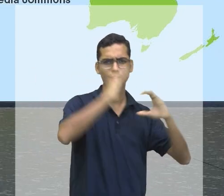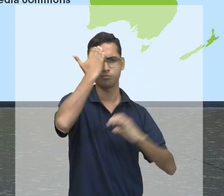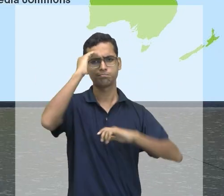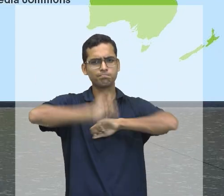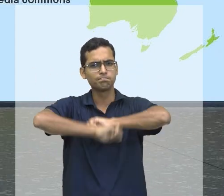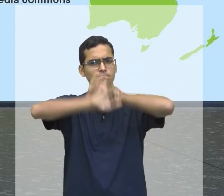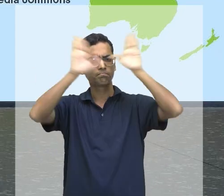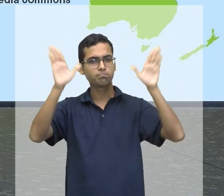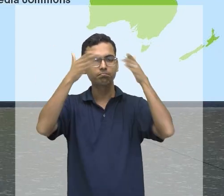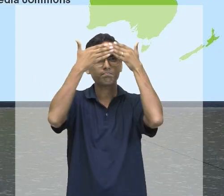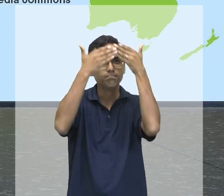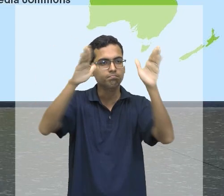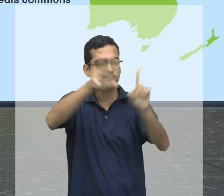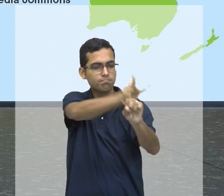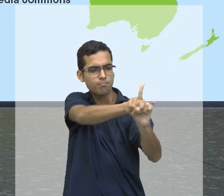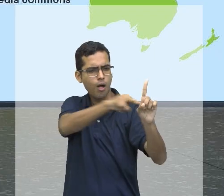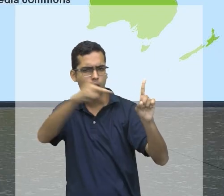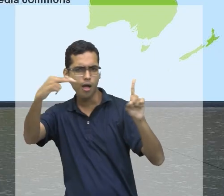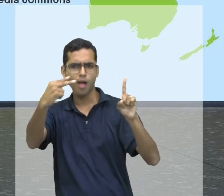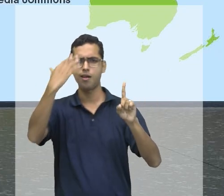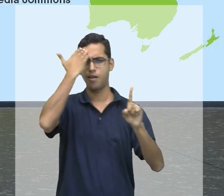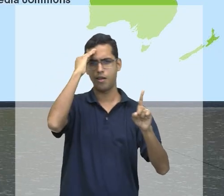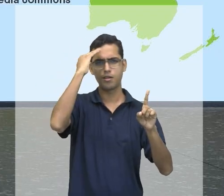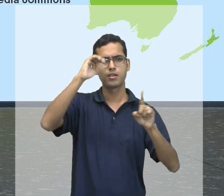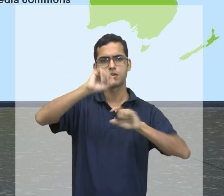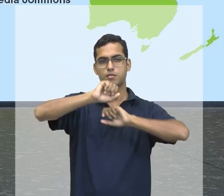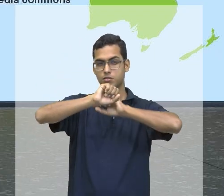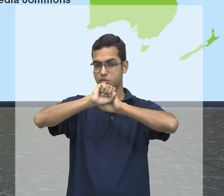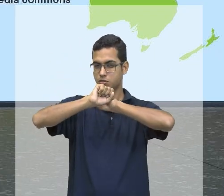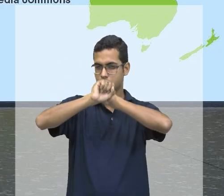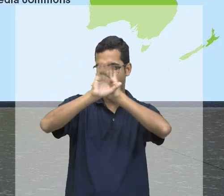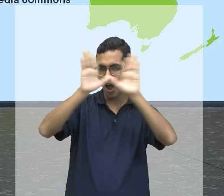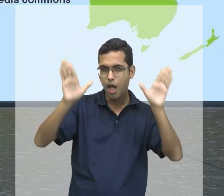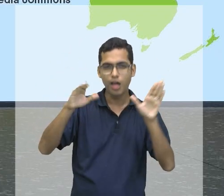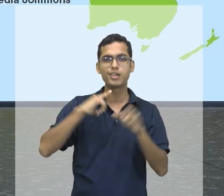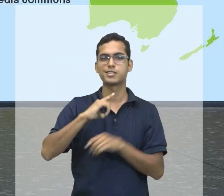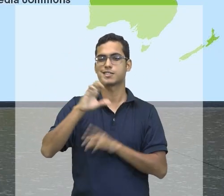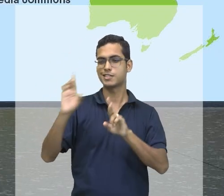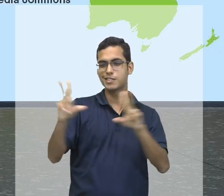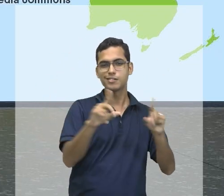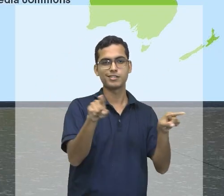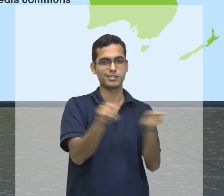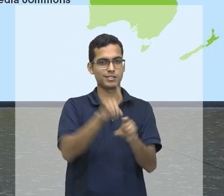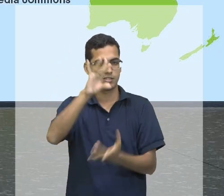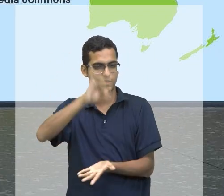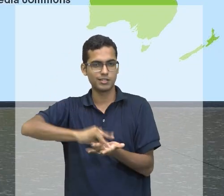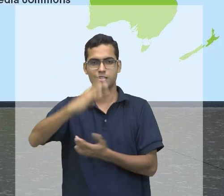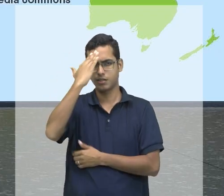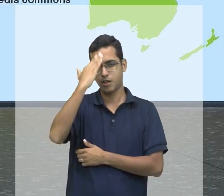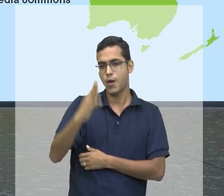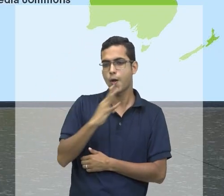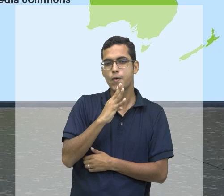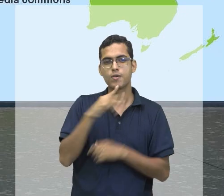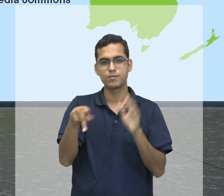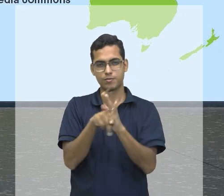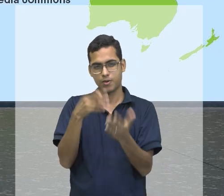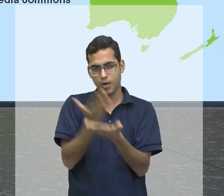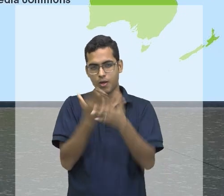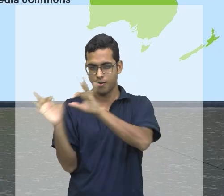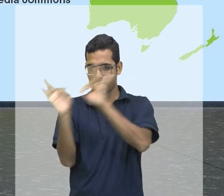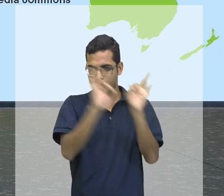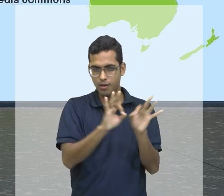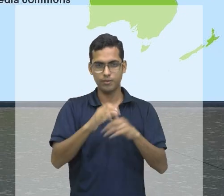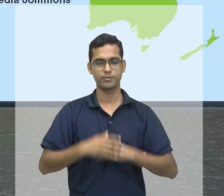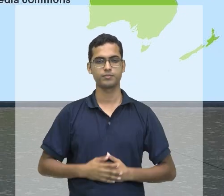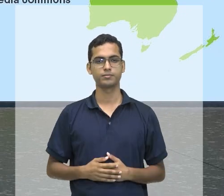outras divisões, ver outras realidades, certo? Então, espero que vocês tenham acompanhado bem a nossa aula de hoje.